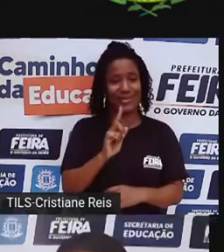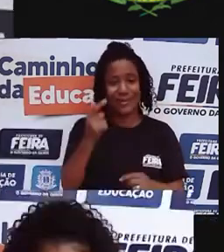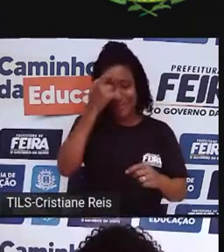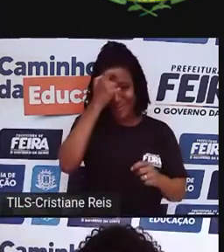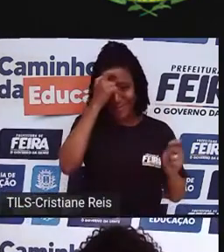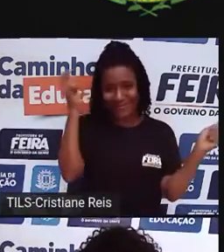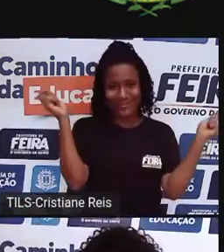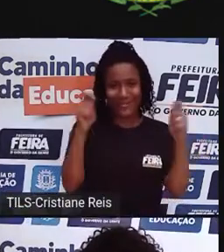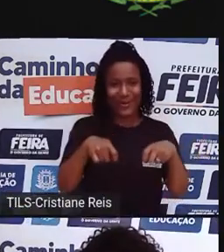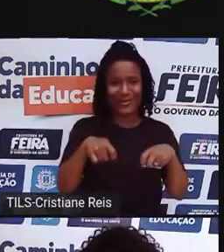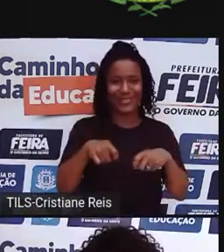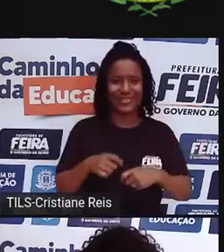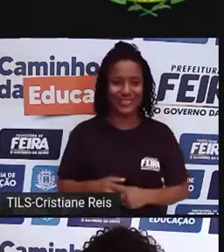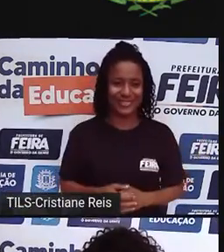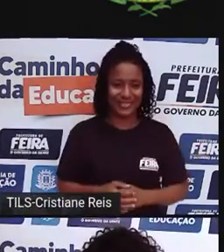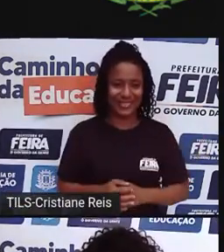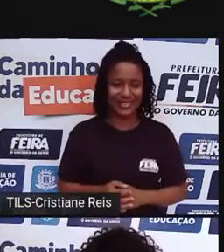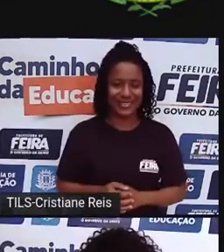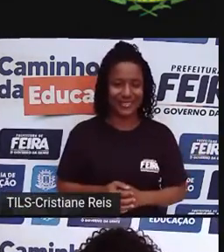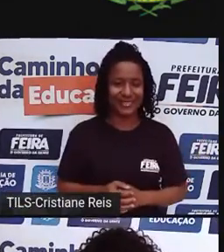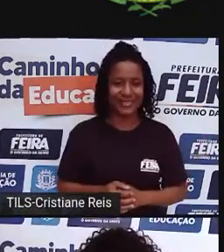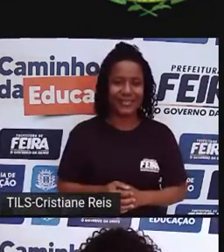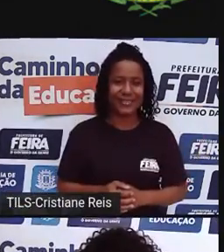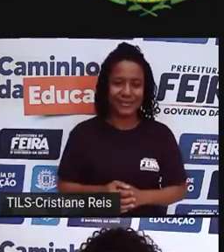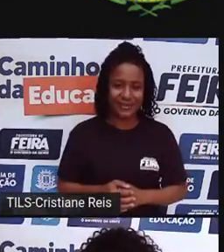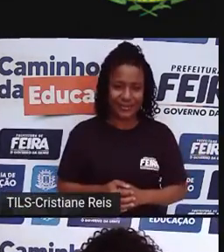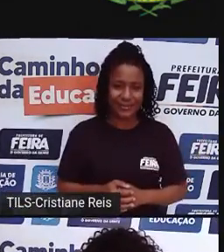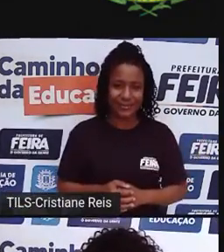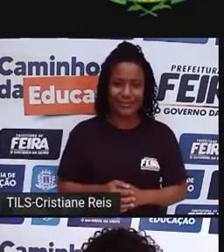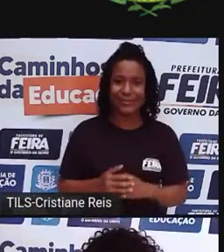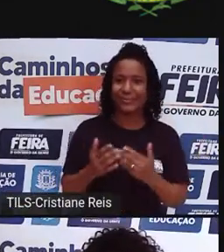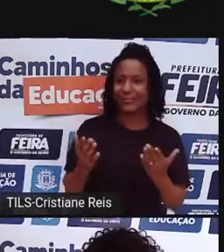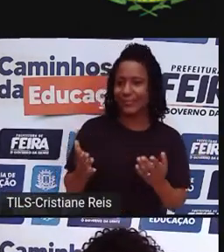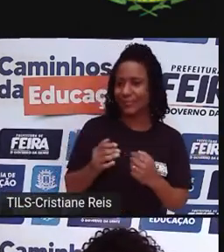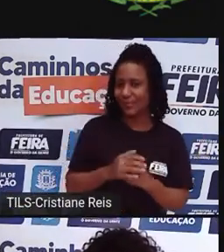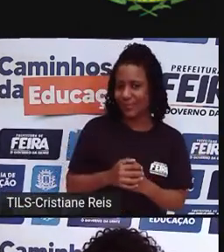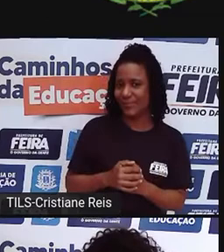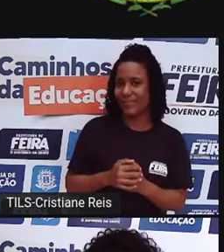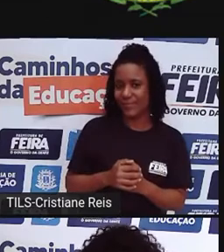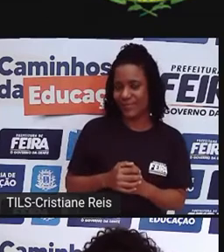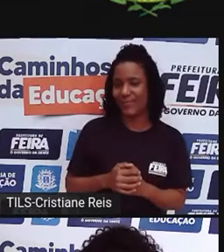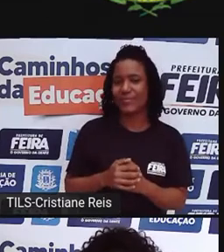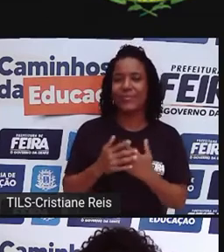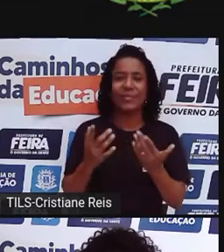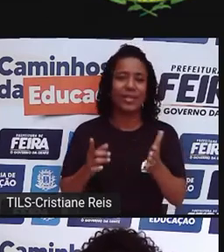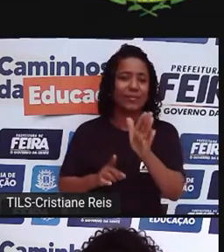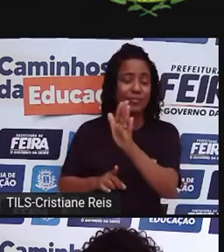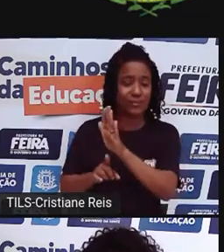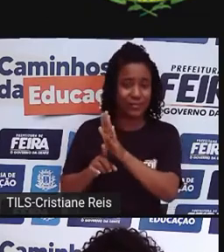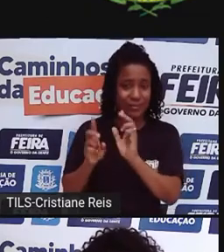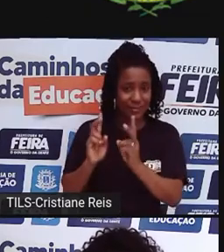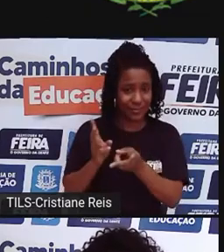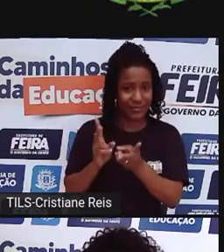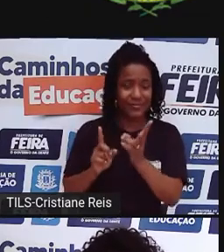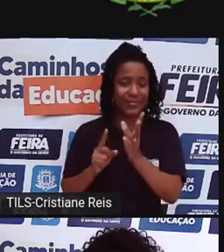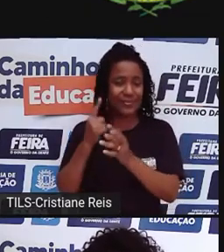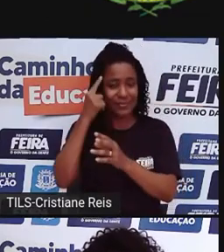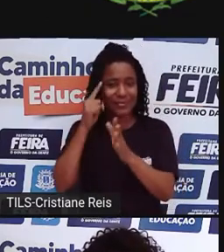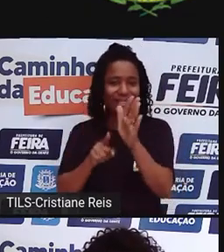Beleza. Esther, todas essas entrevistas que eu faço, eu sempre acabo caindo na internet, né, nesse tema da internet,